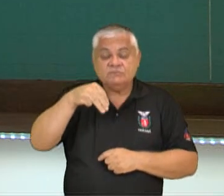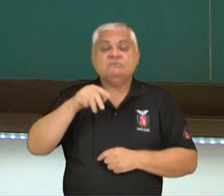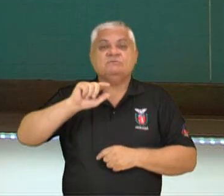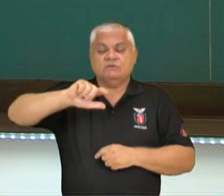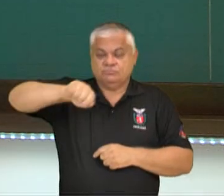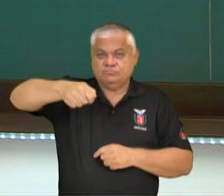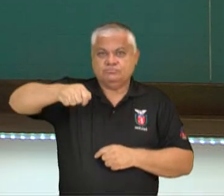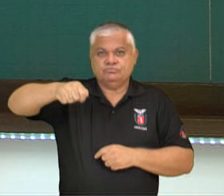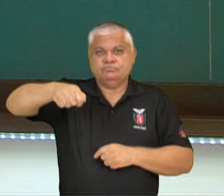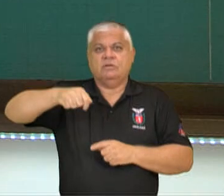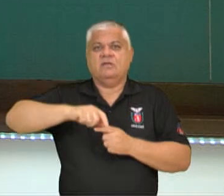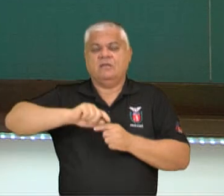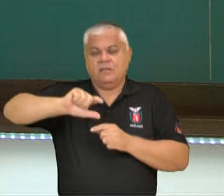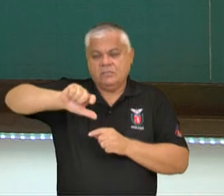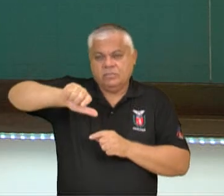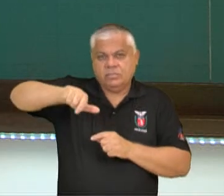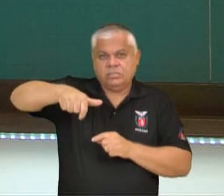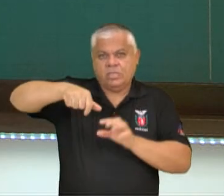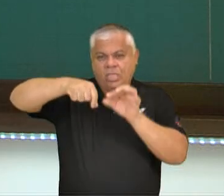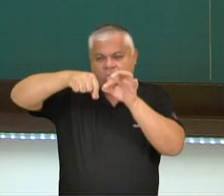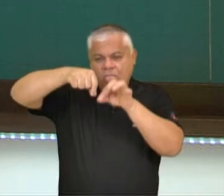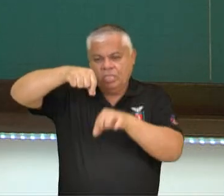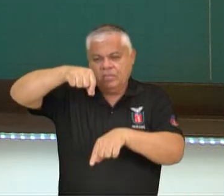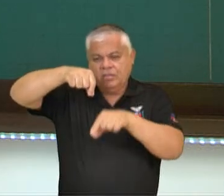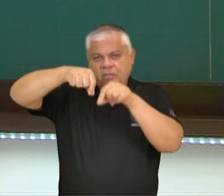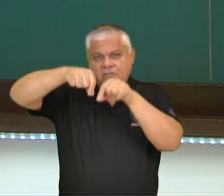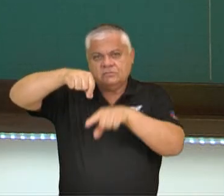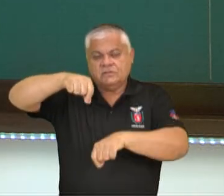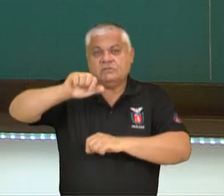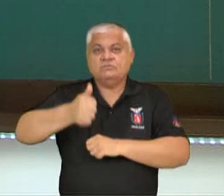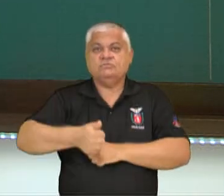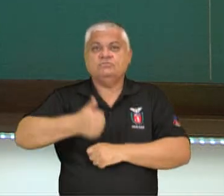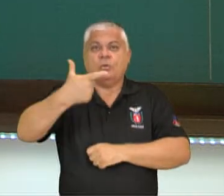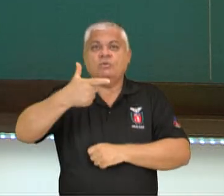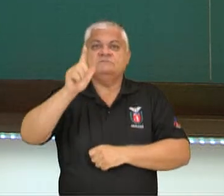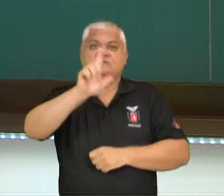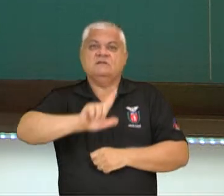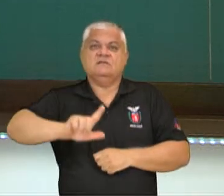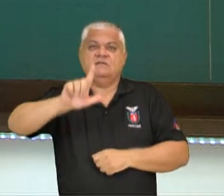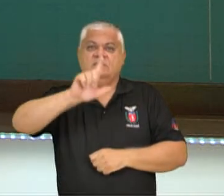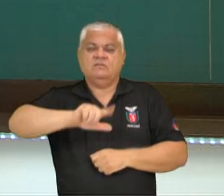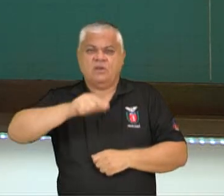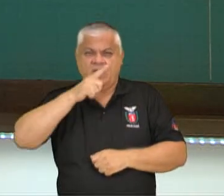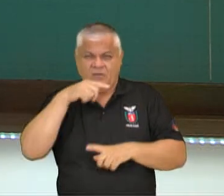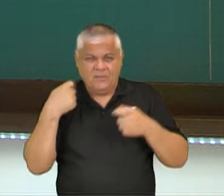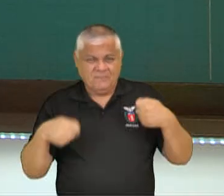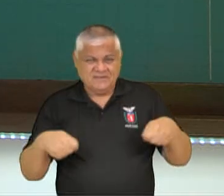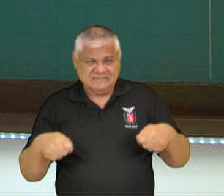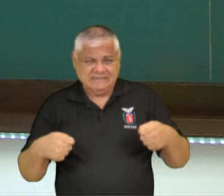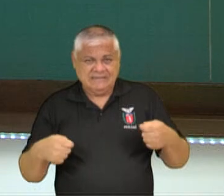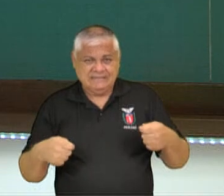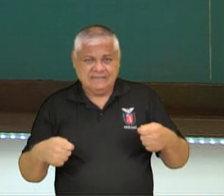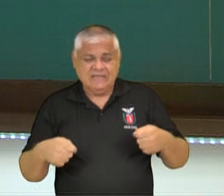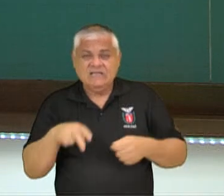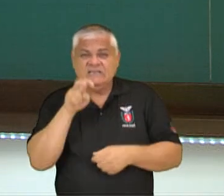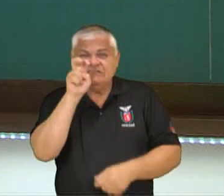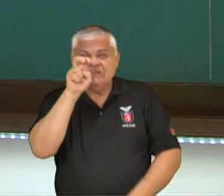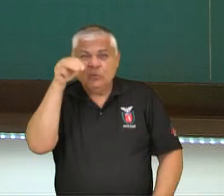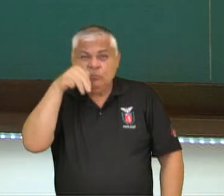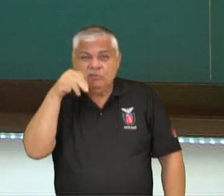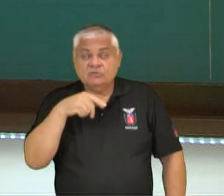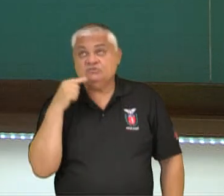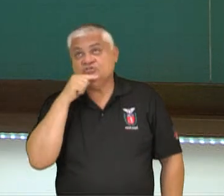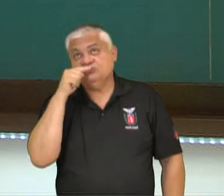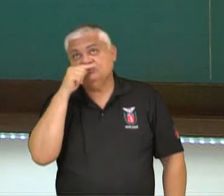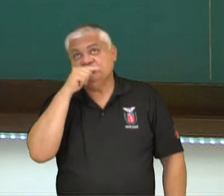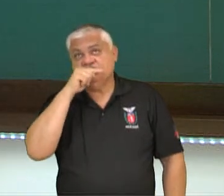a torneira não muito aberta, gasta-se 12 litros de água. Será que precisa de levar 5 minutos para escovar